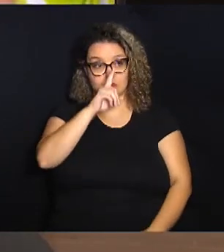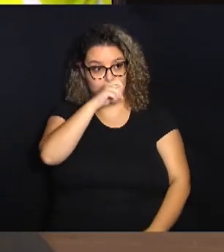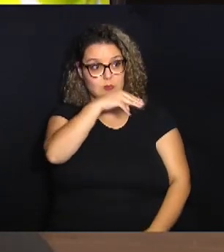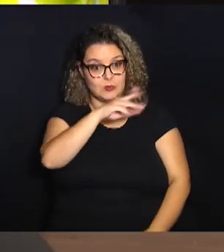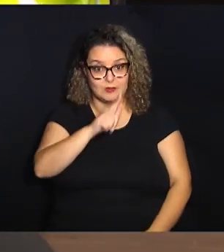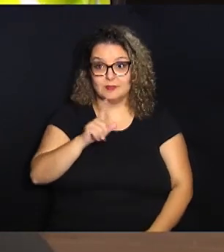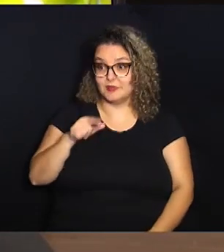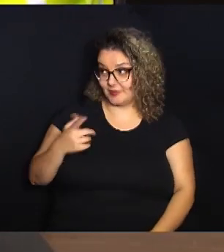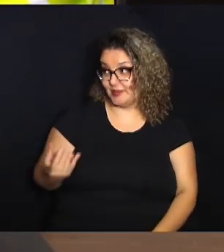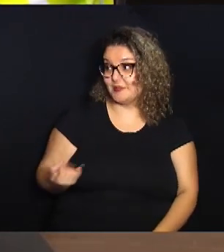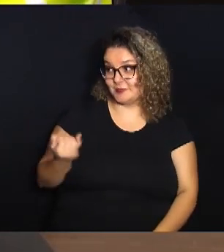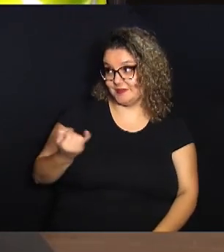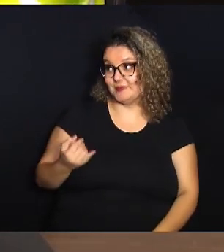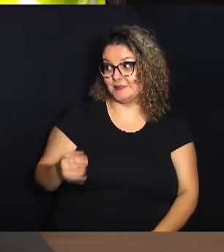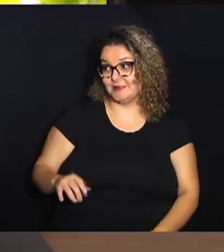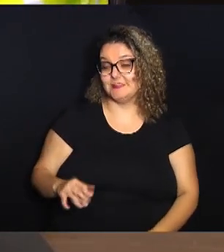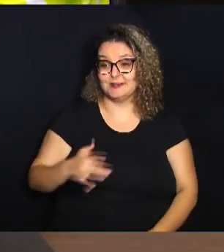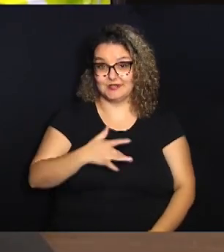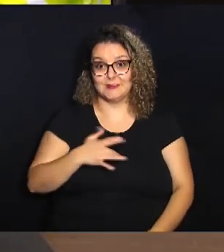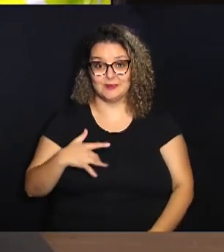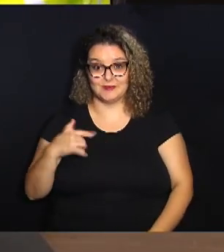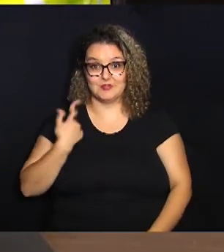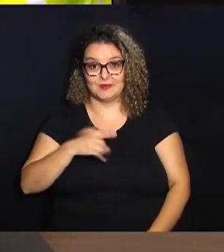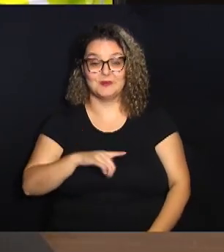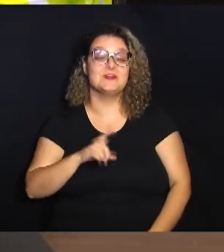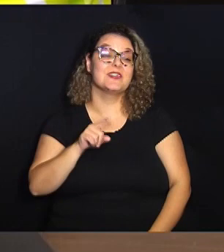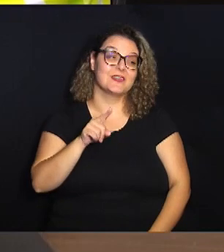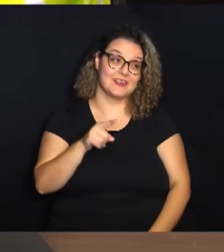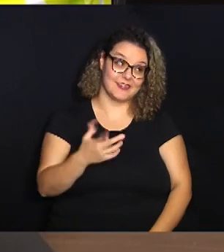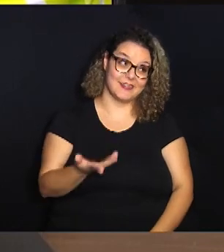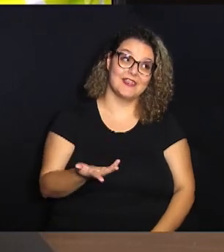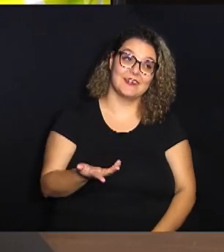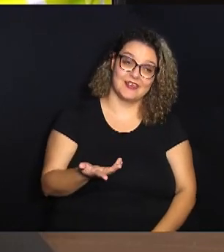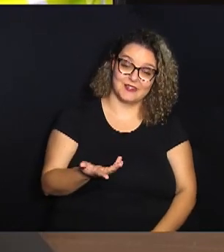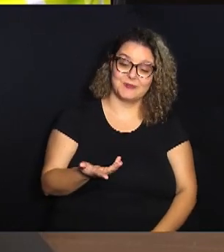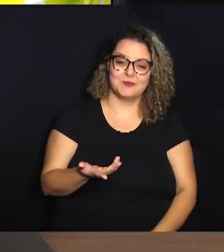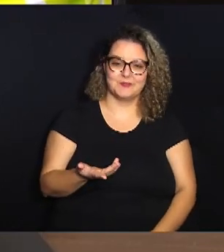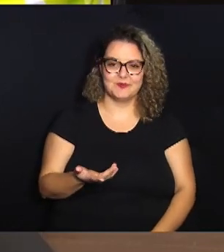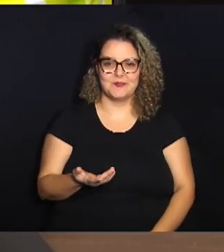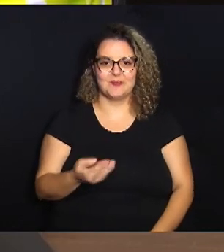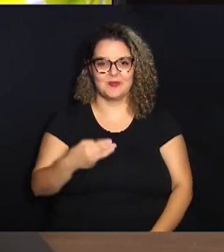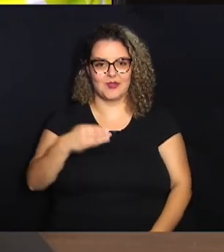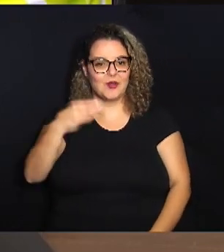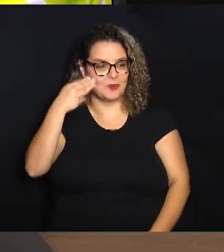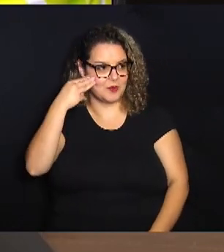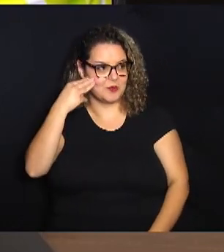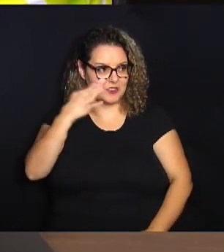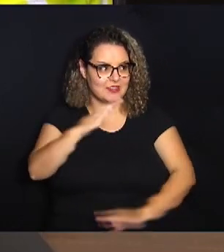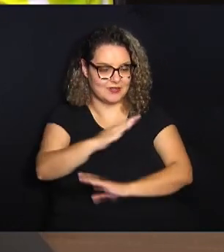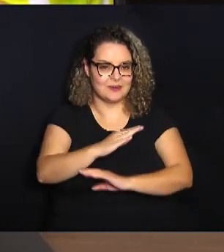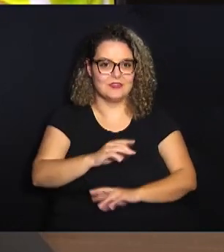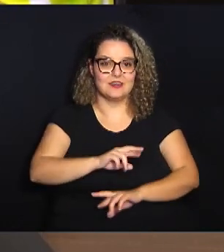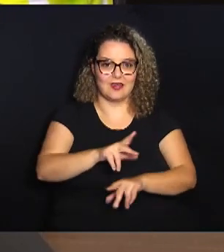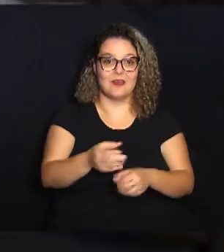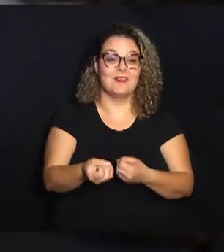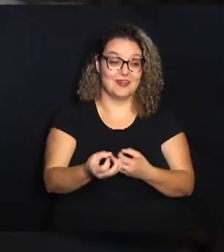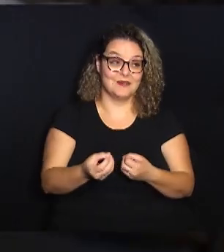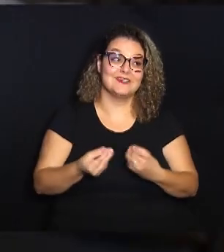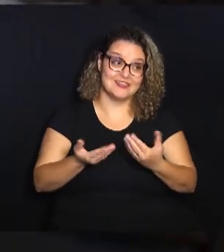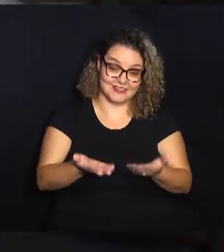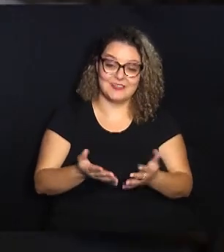importante instrumento de saúde aqui para a nossa cidade. Aliás, o Memorial da Câmara é importante porque traz muitas informações,